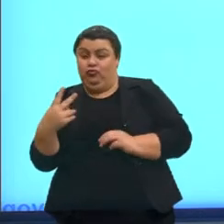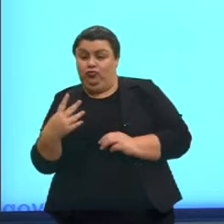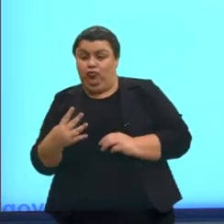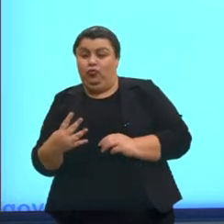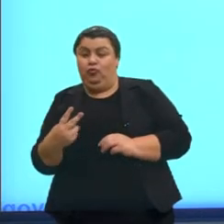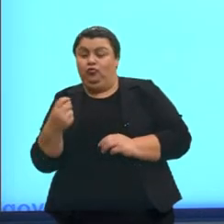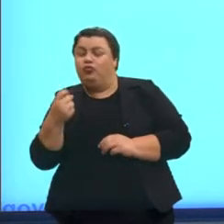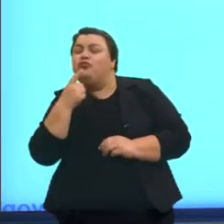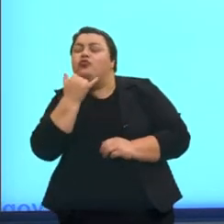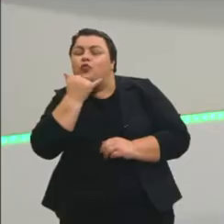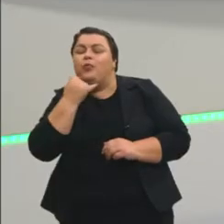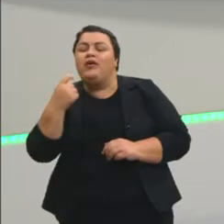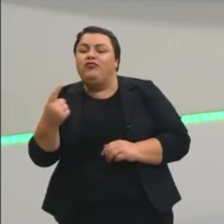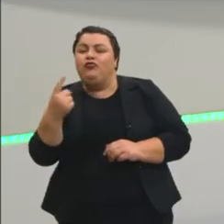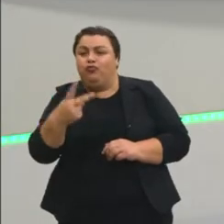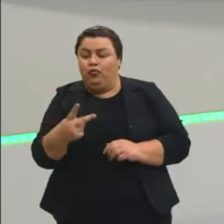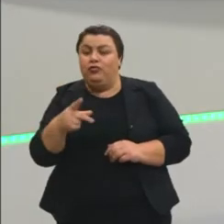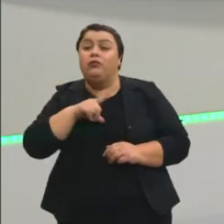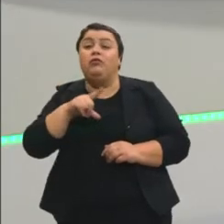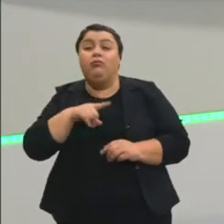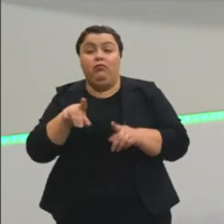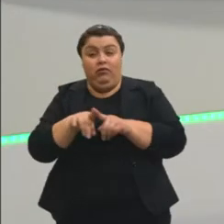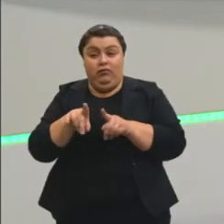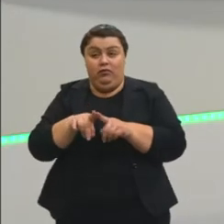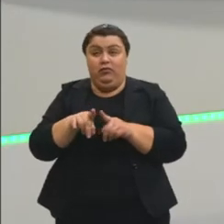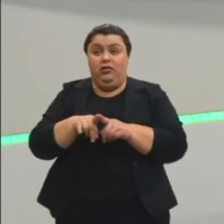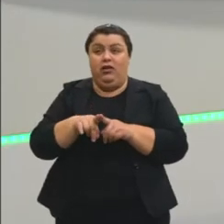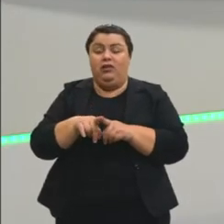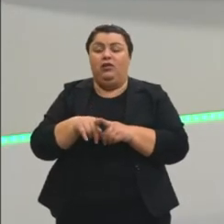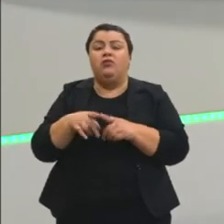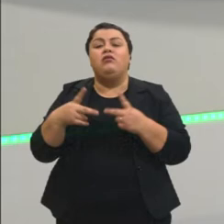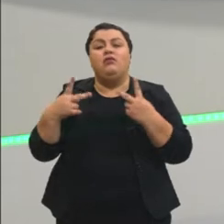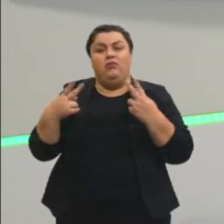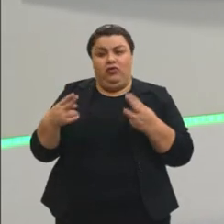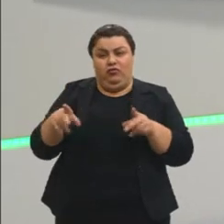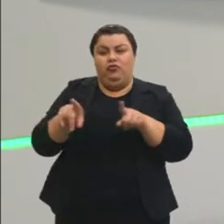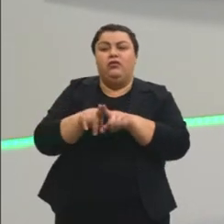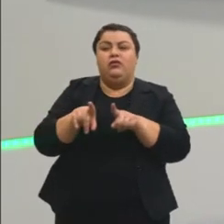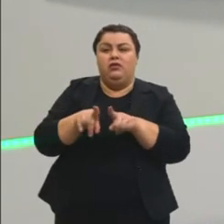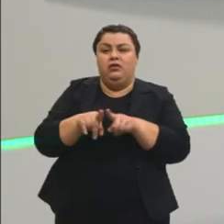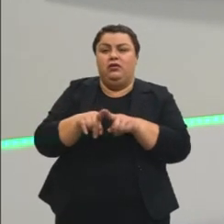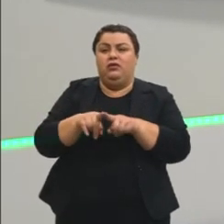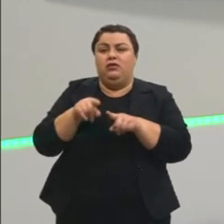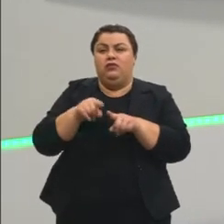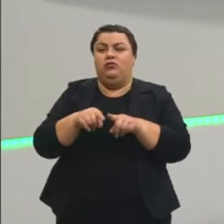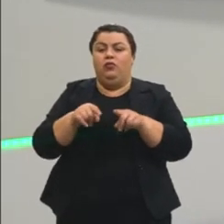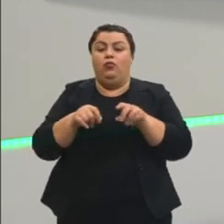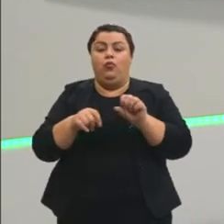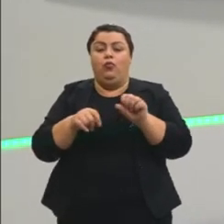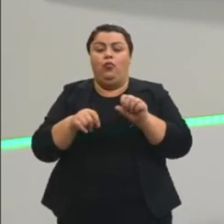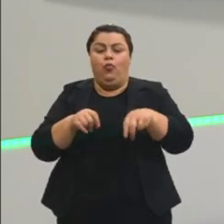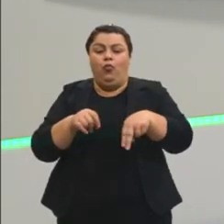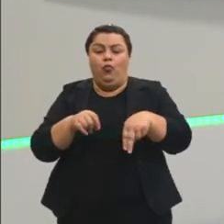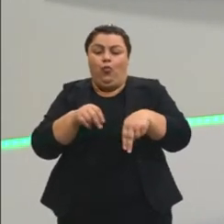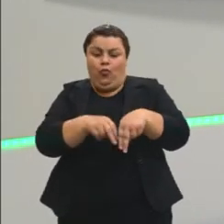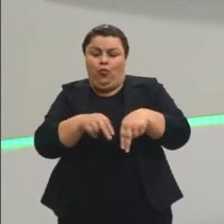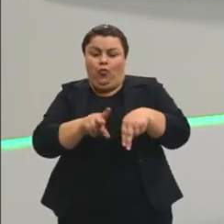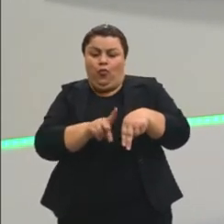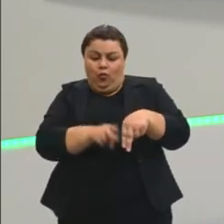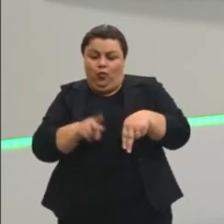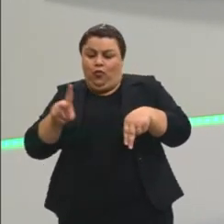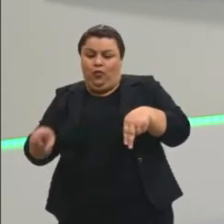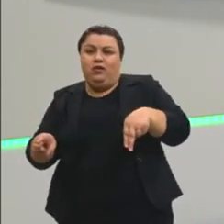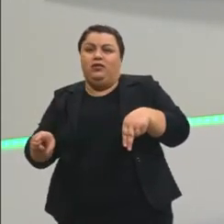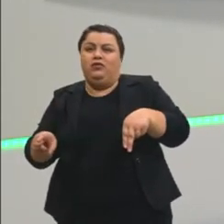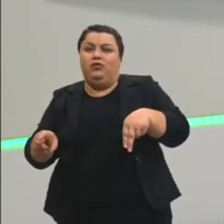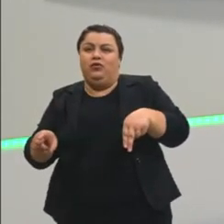desculpa eu também vou ter 12 nêutrons então eles são semelhantes Sim eles vão eles são isótonos Mas eles